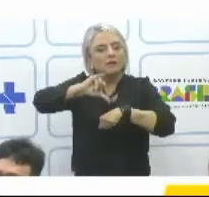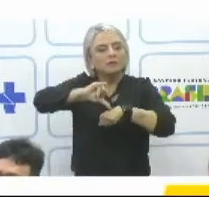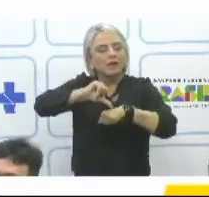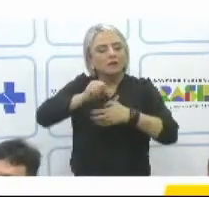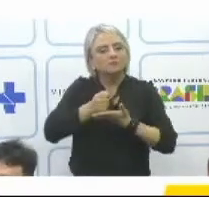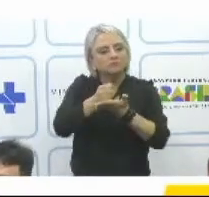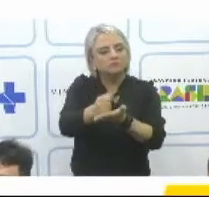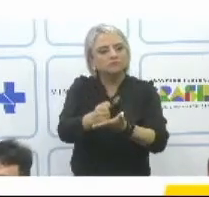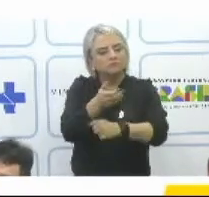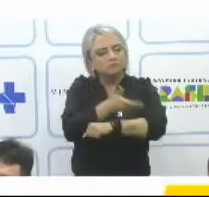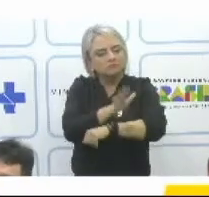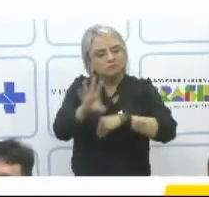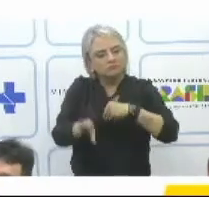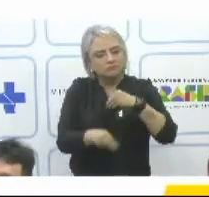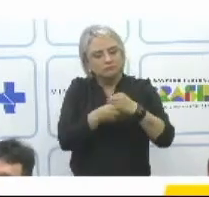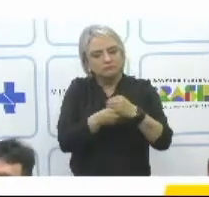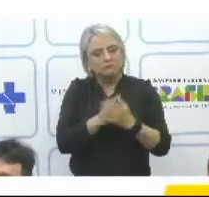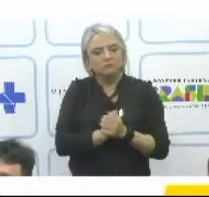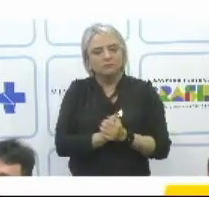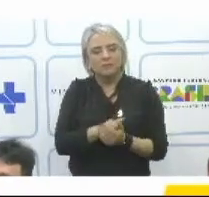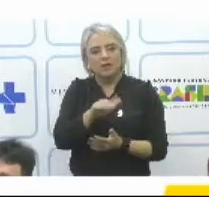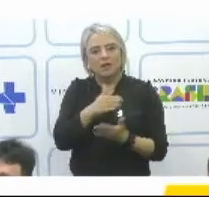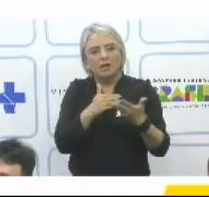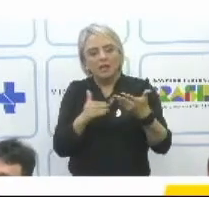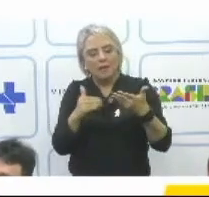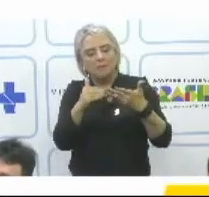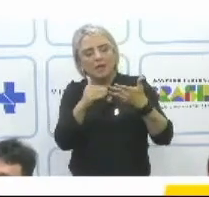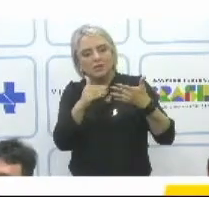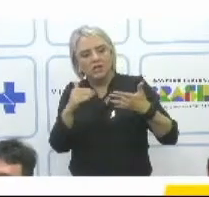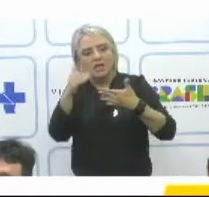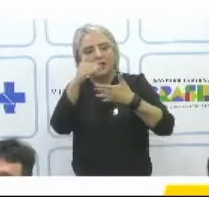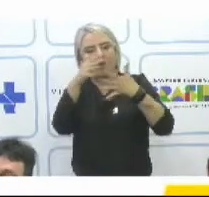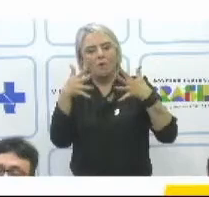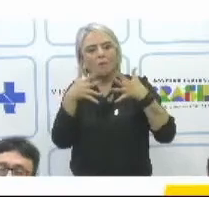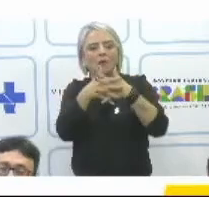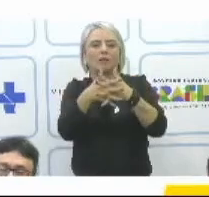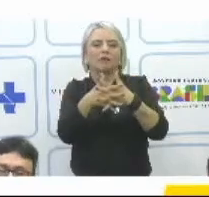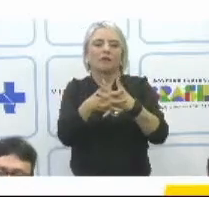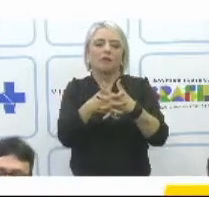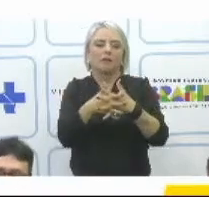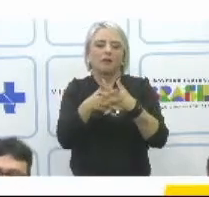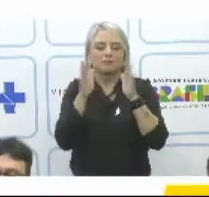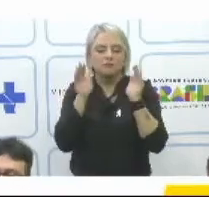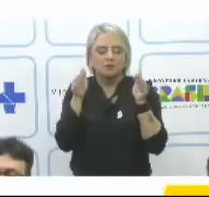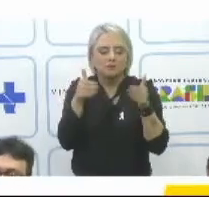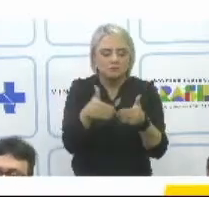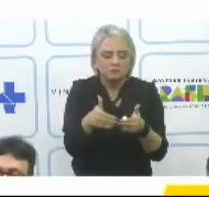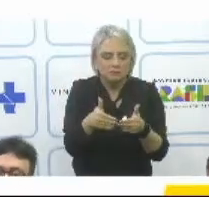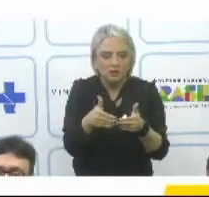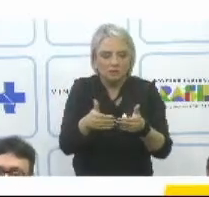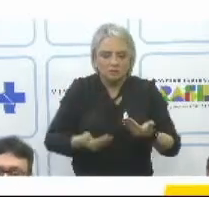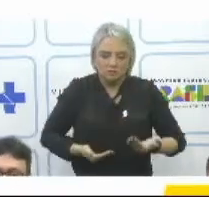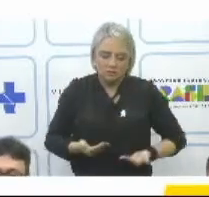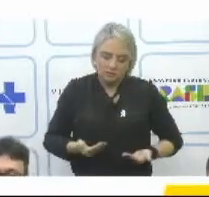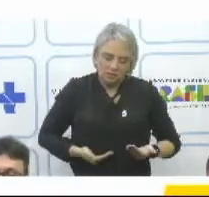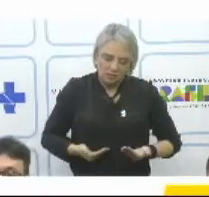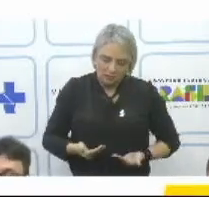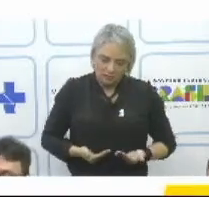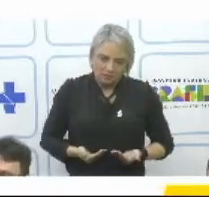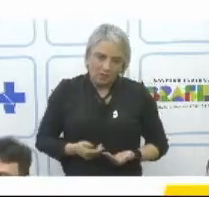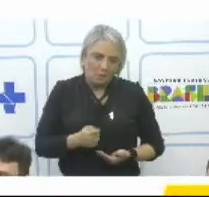né, e na média e alta complexidade, né, aí a gente tem uma concentração desse serviço, até porque,